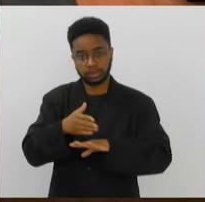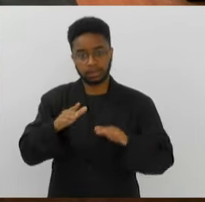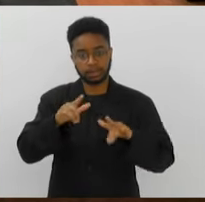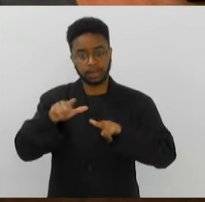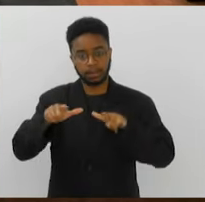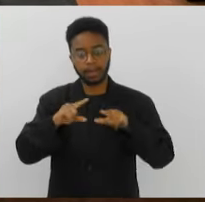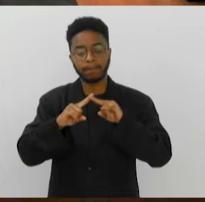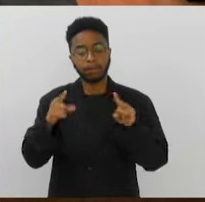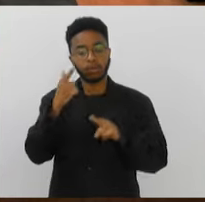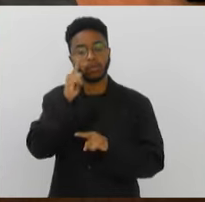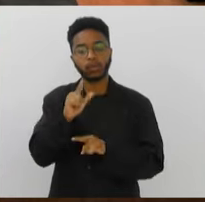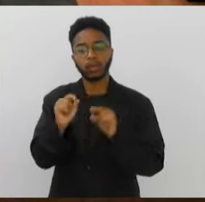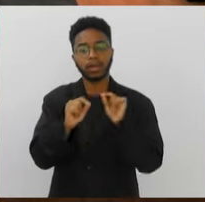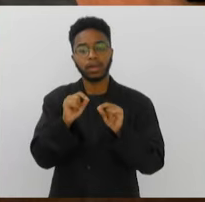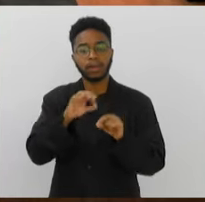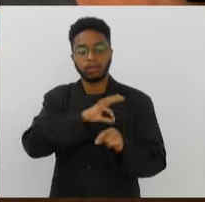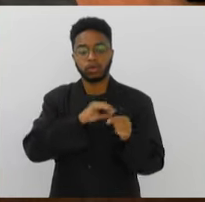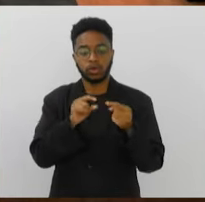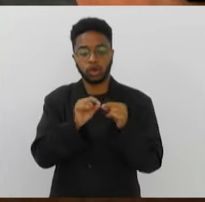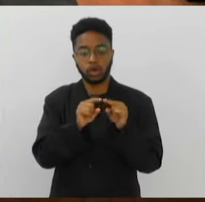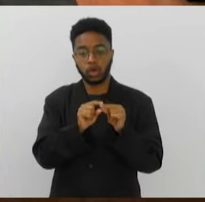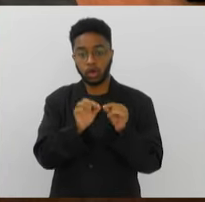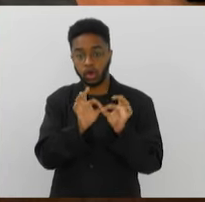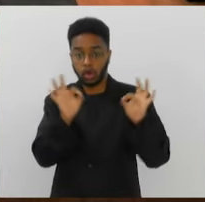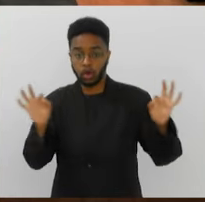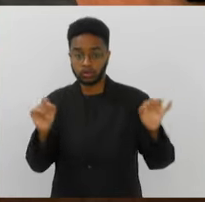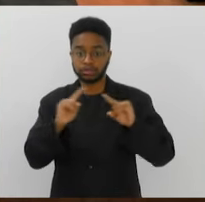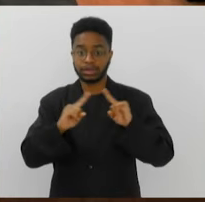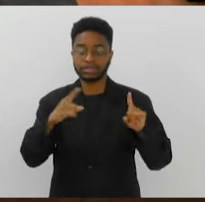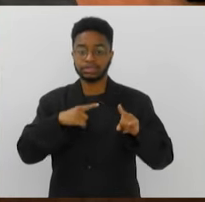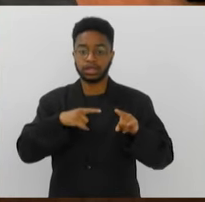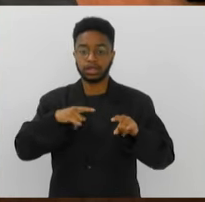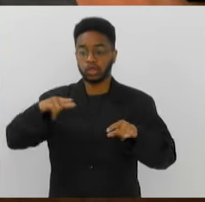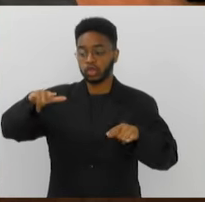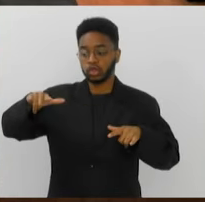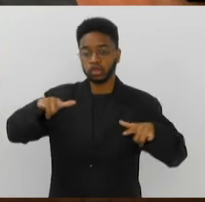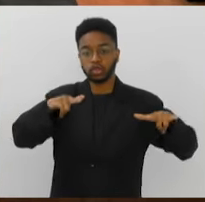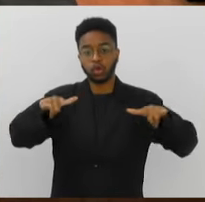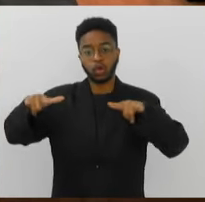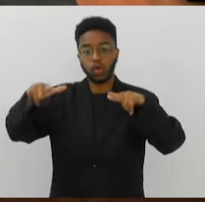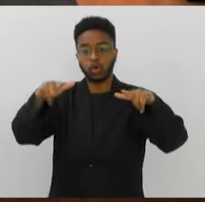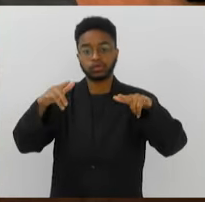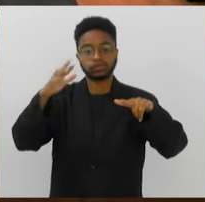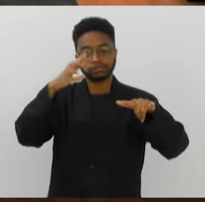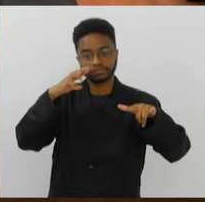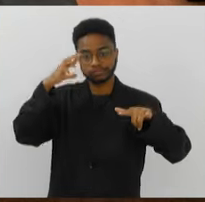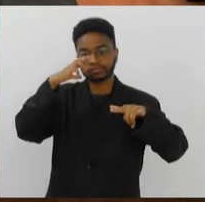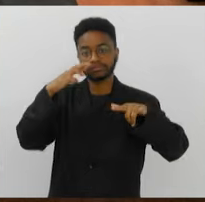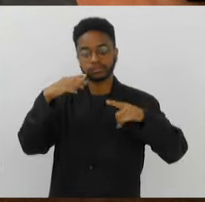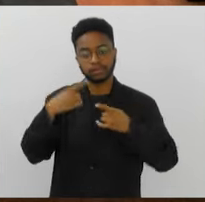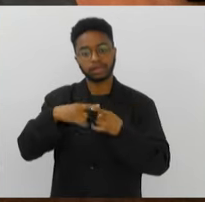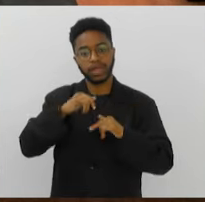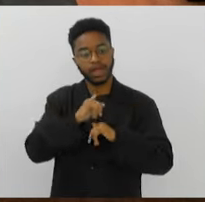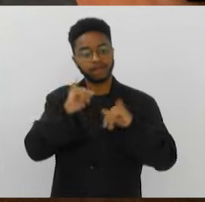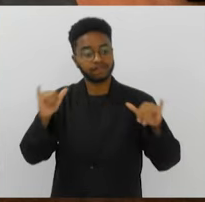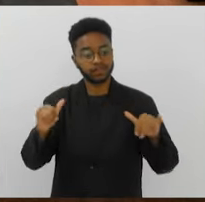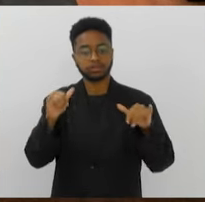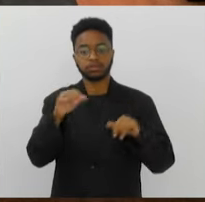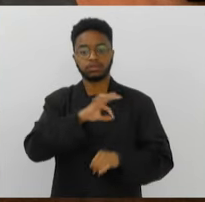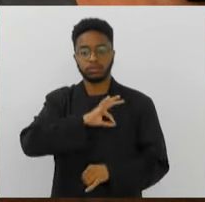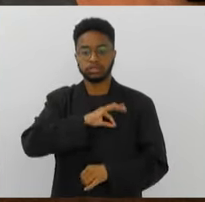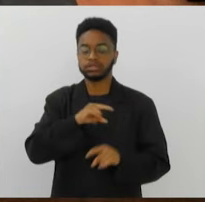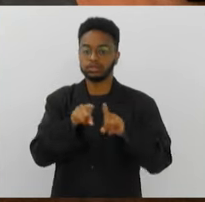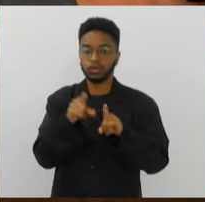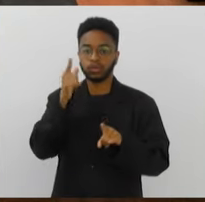botar um PM distante um do outro, mas com operação de drone. Operação de drone, que aí o drone alerta a polícia vai lá e